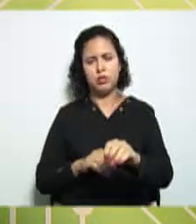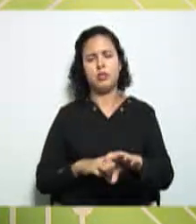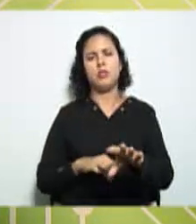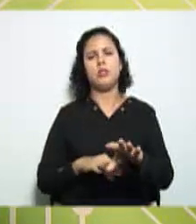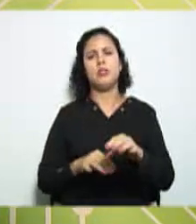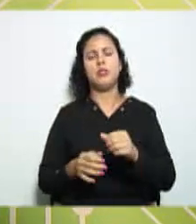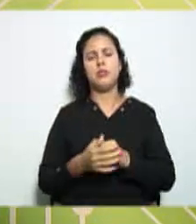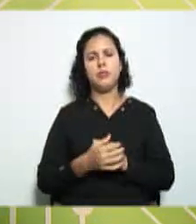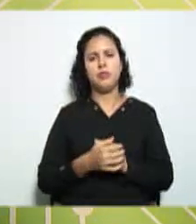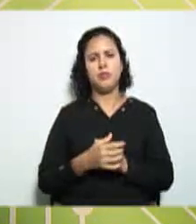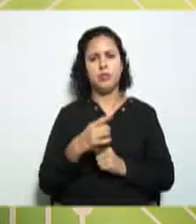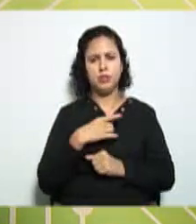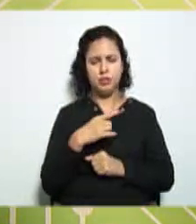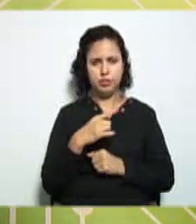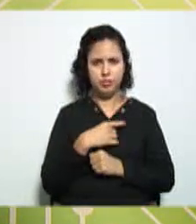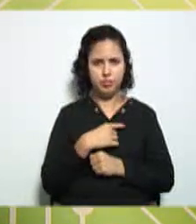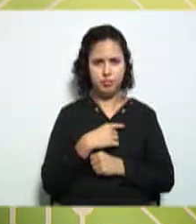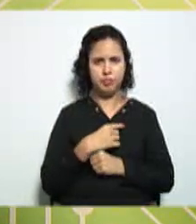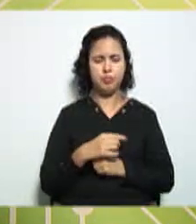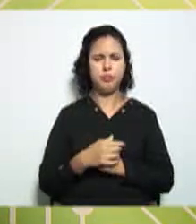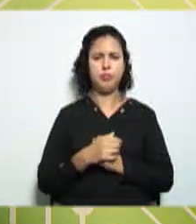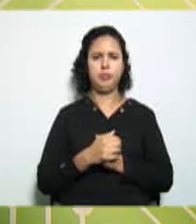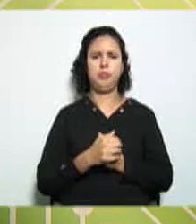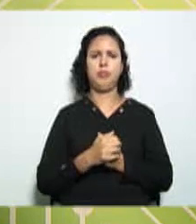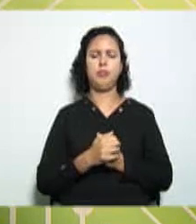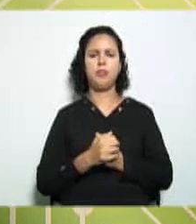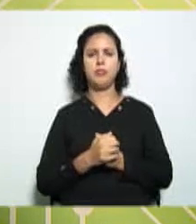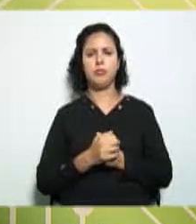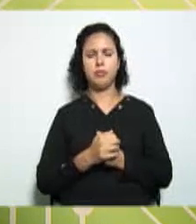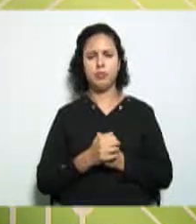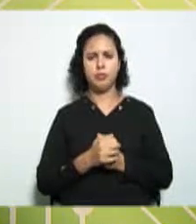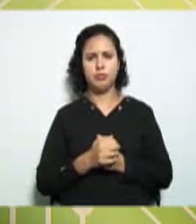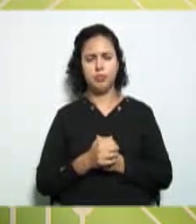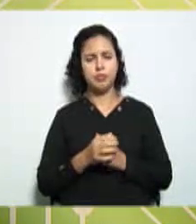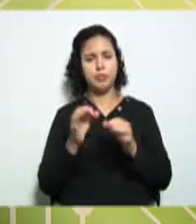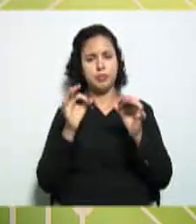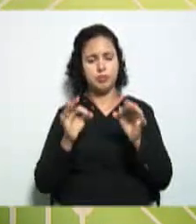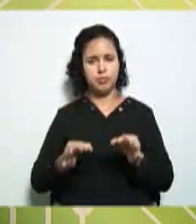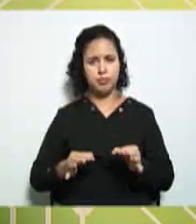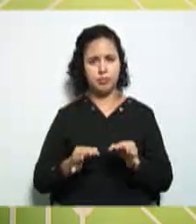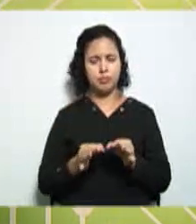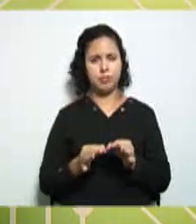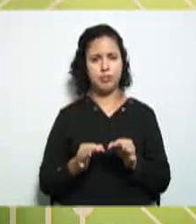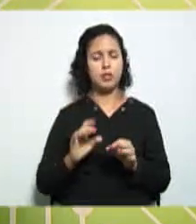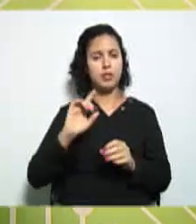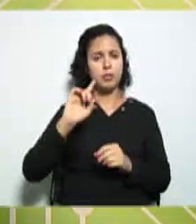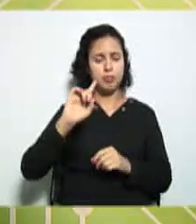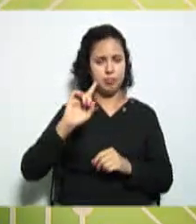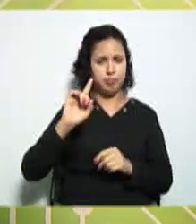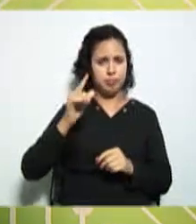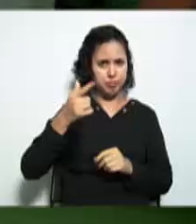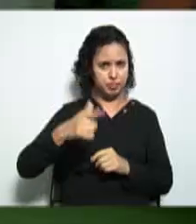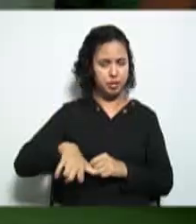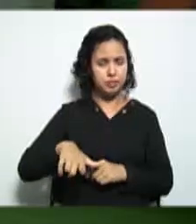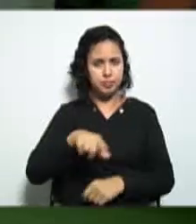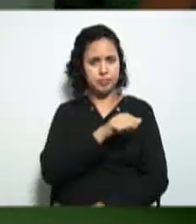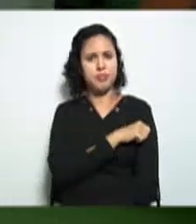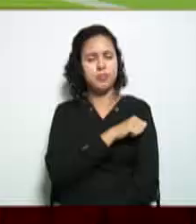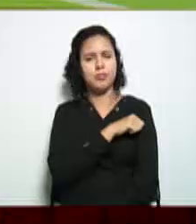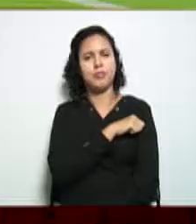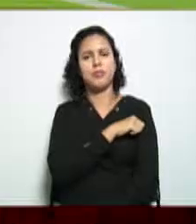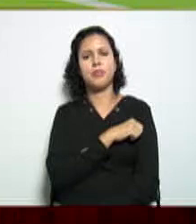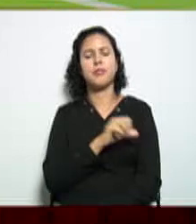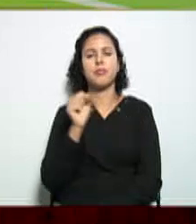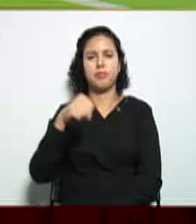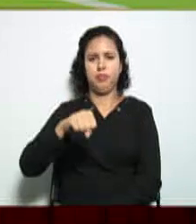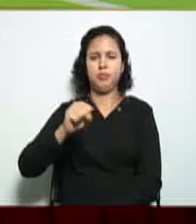menor escala, mas também tem, e tá corretíssima as questões. Mais alguma participação, professora? Nós